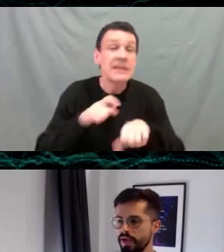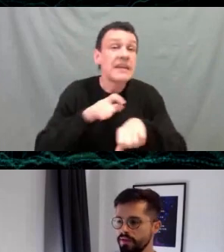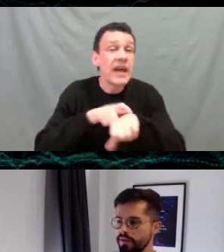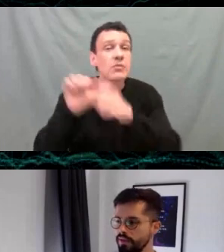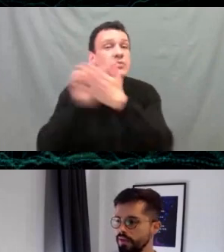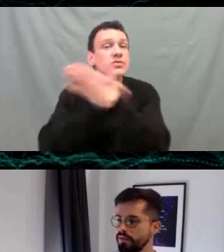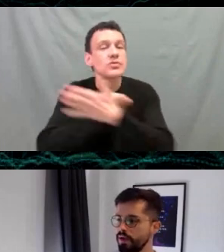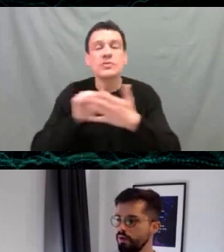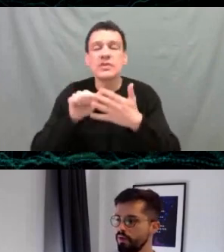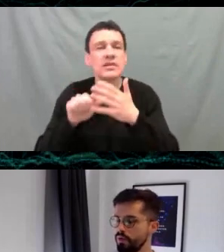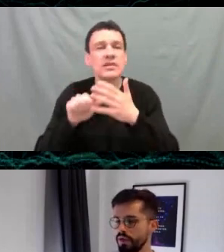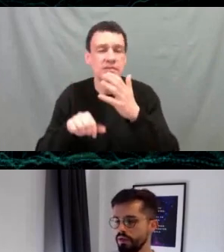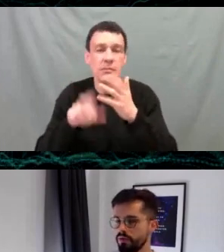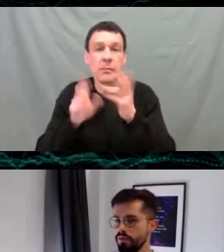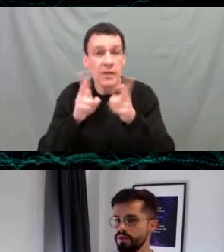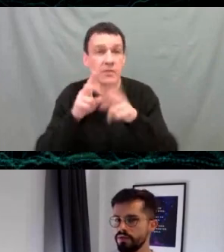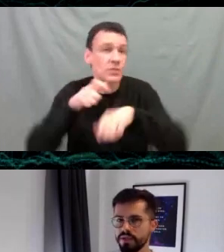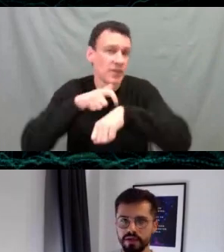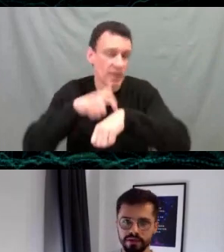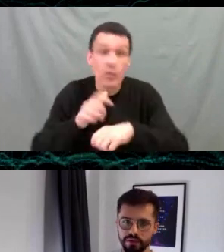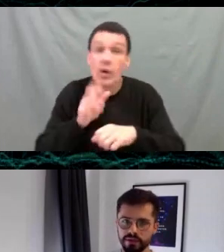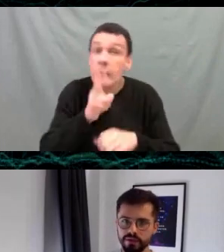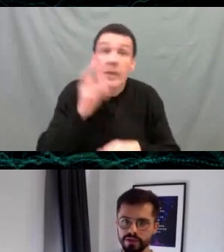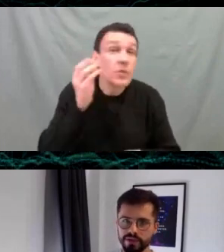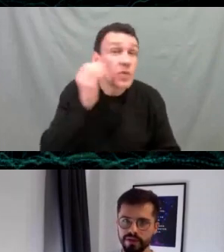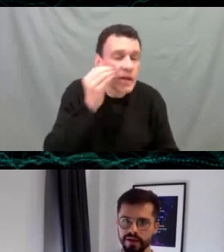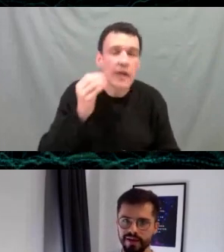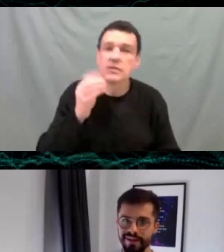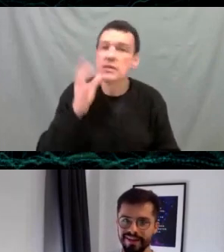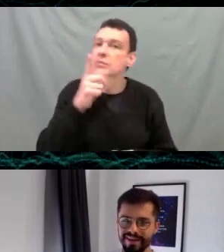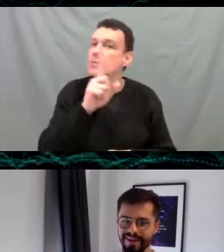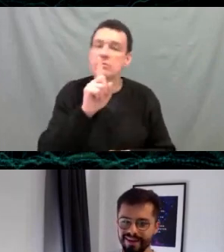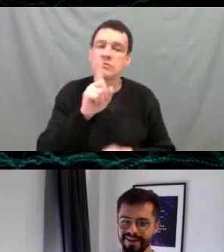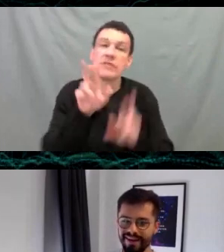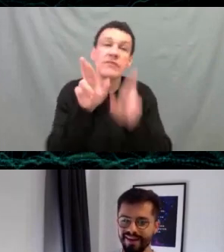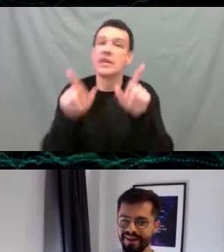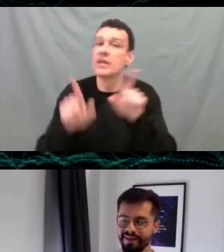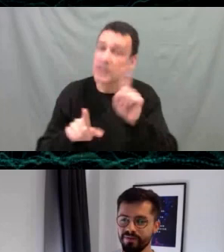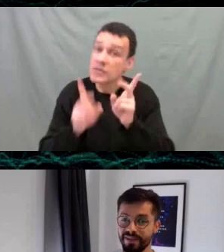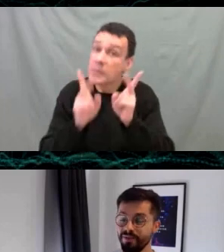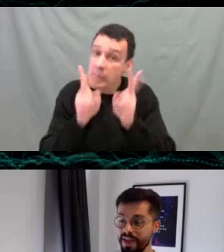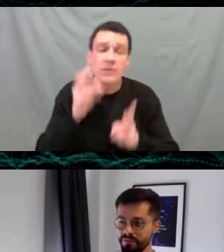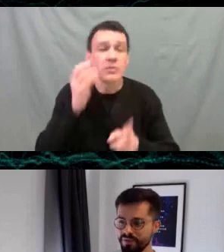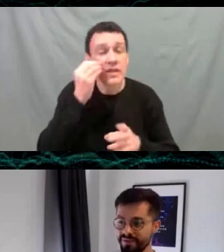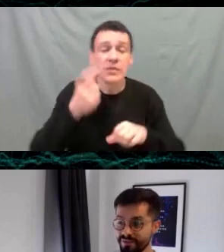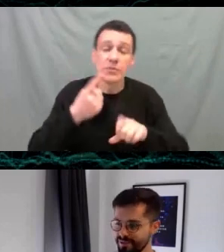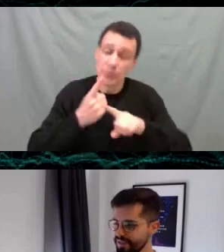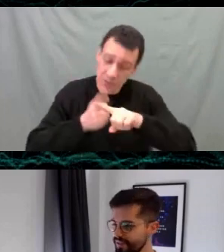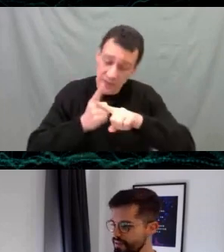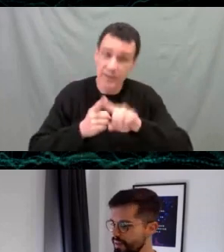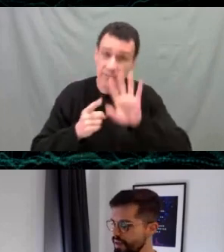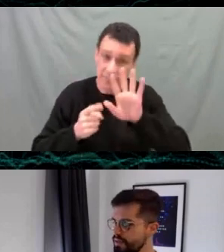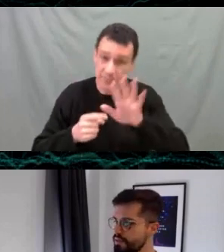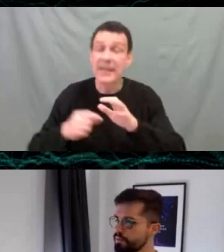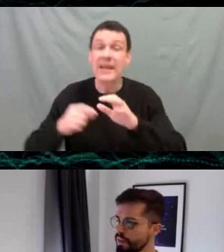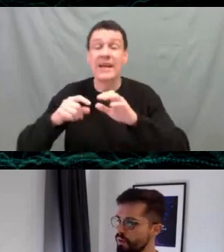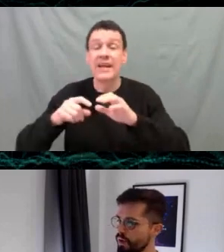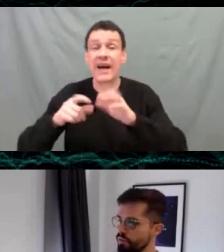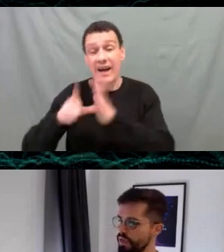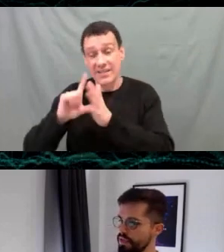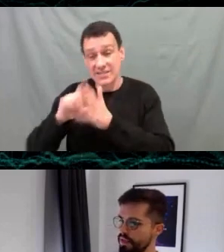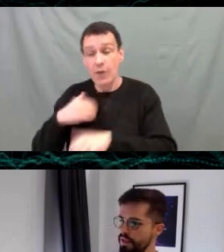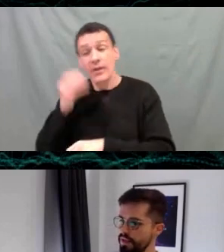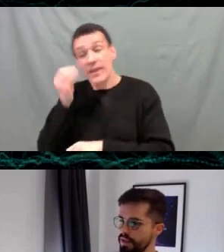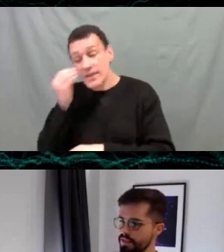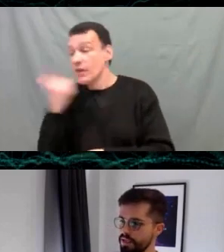o mesmo teste não mudei nada tá então é porque normalmente constar executando as coisas fazendo o tema nunca funciona né mas